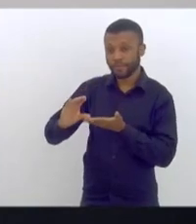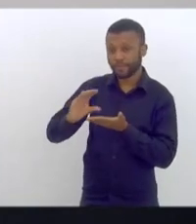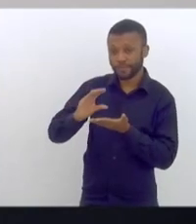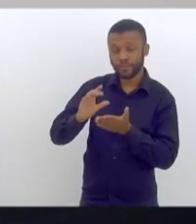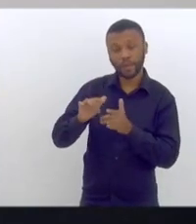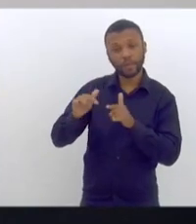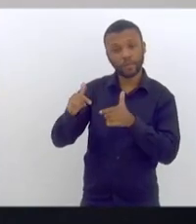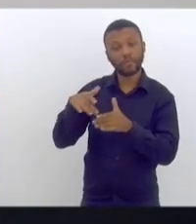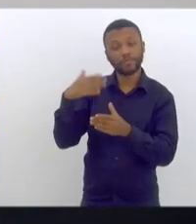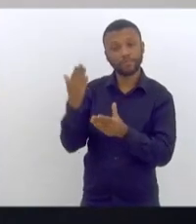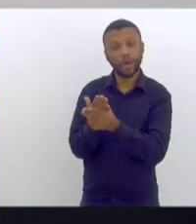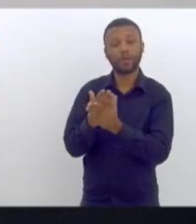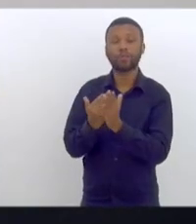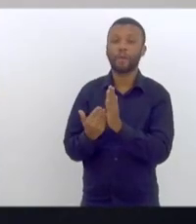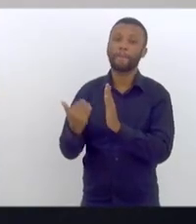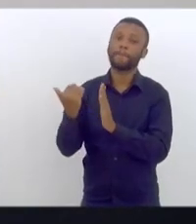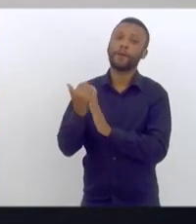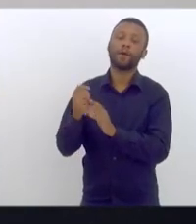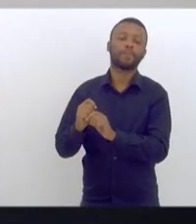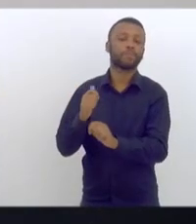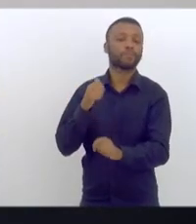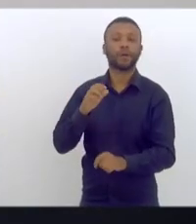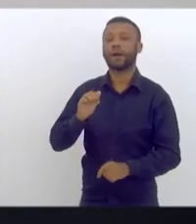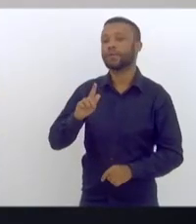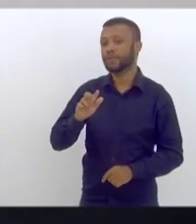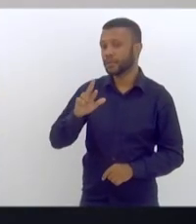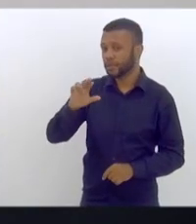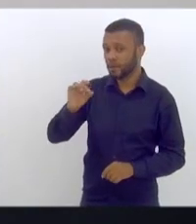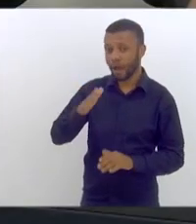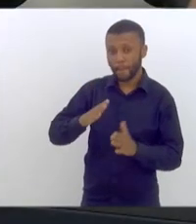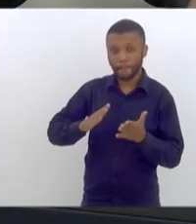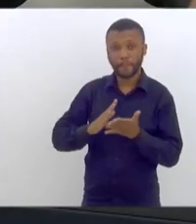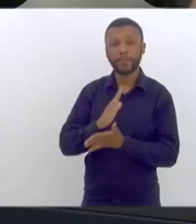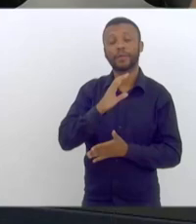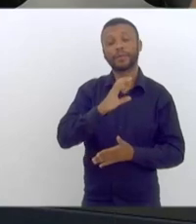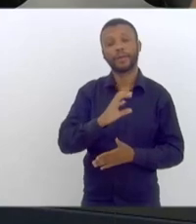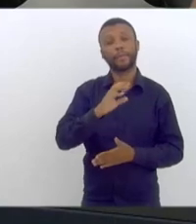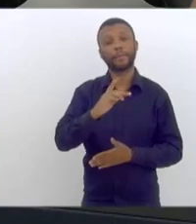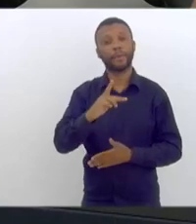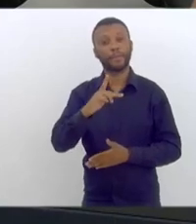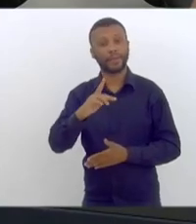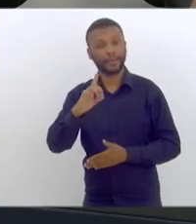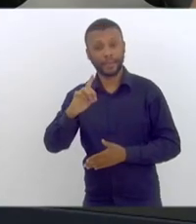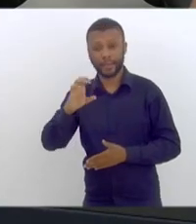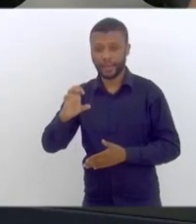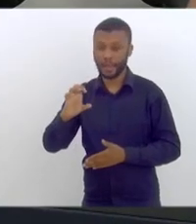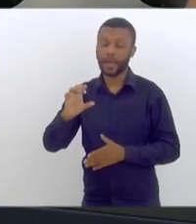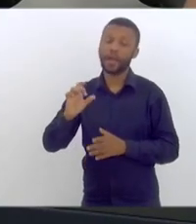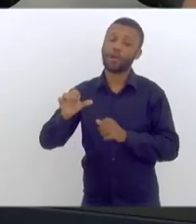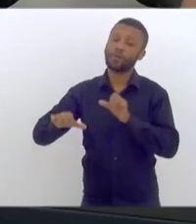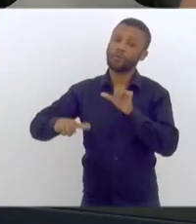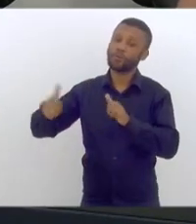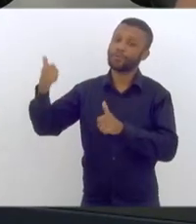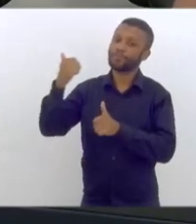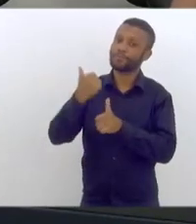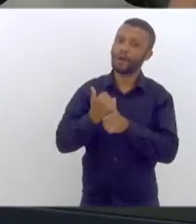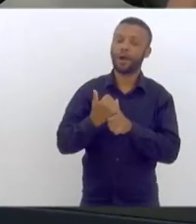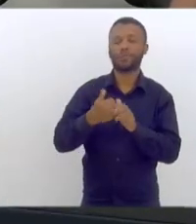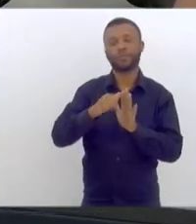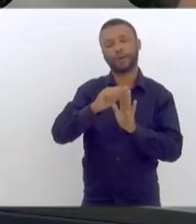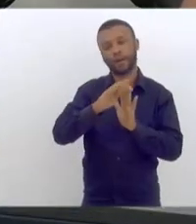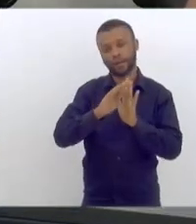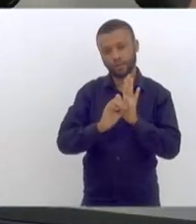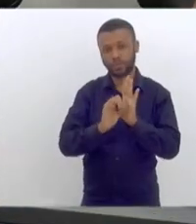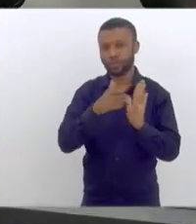estatais foram aumento de capital social da aprovação da cppde poderia ser substituída por ato do governador mantida